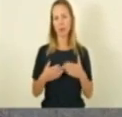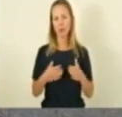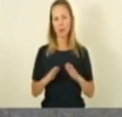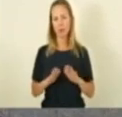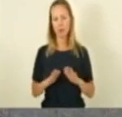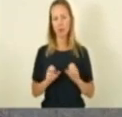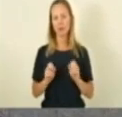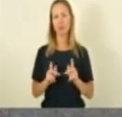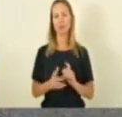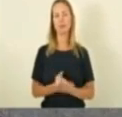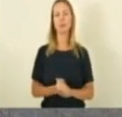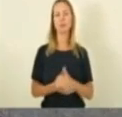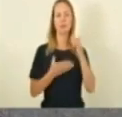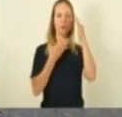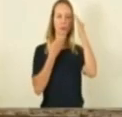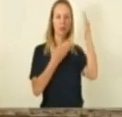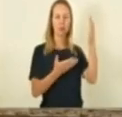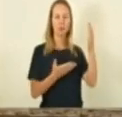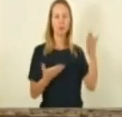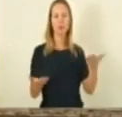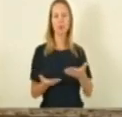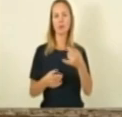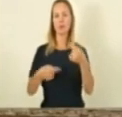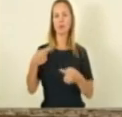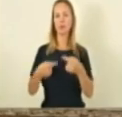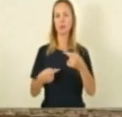faz. Obrigado. Em discussão,